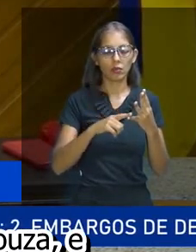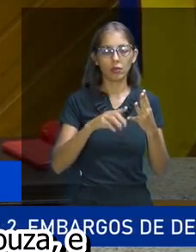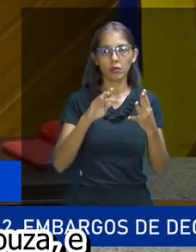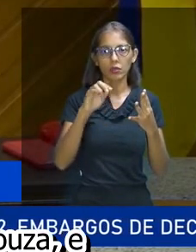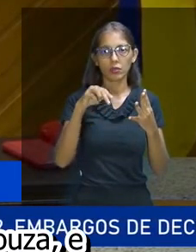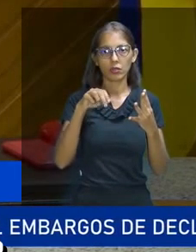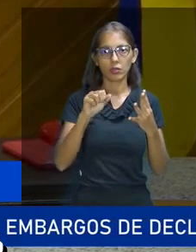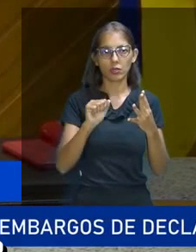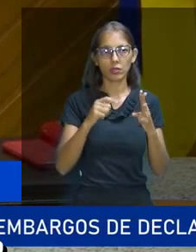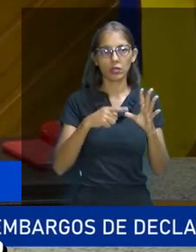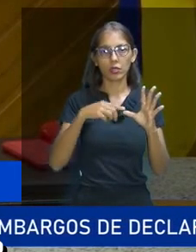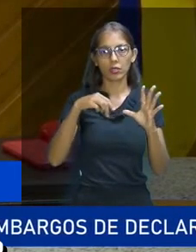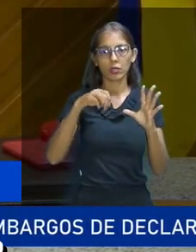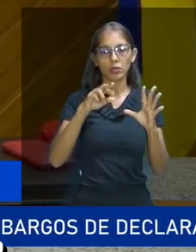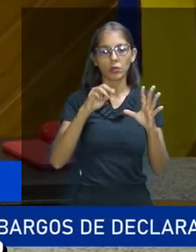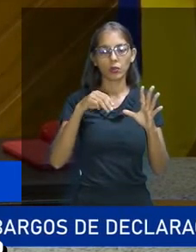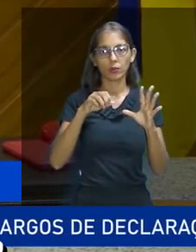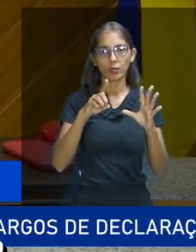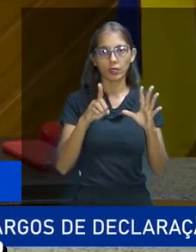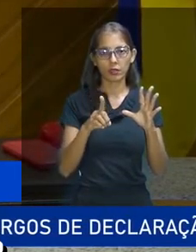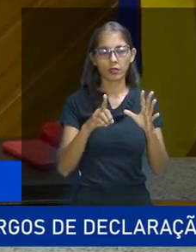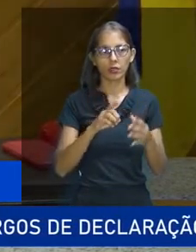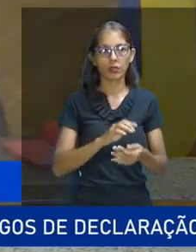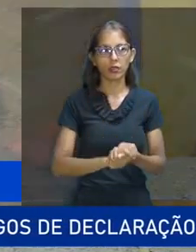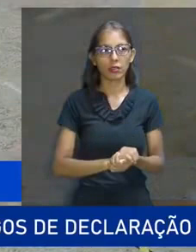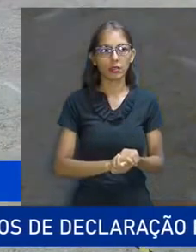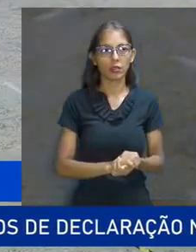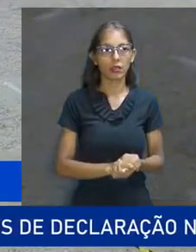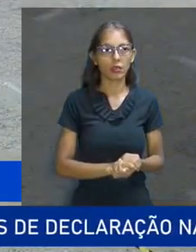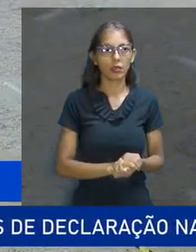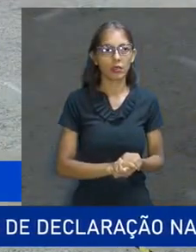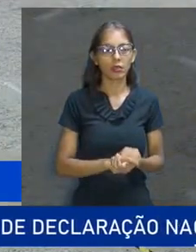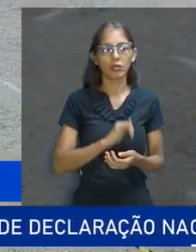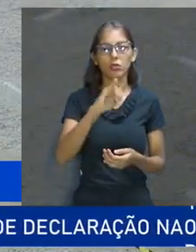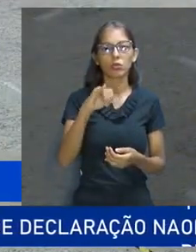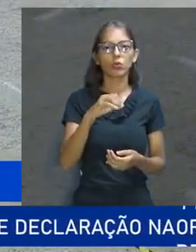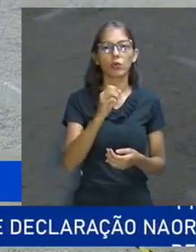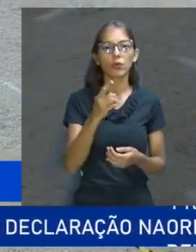Souza e João Lages. Ilustre relatora, com a palavra.